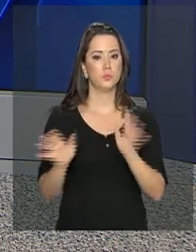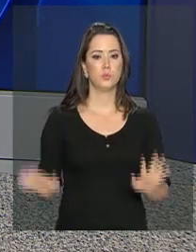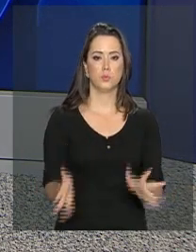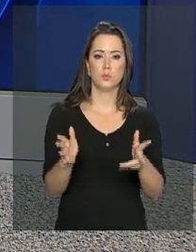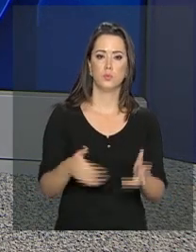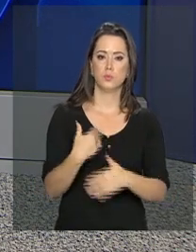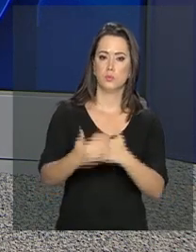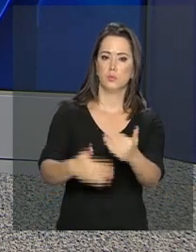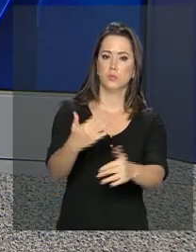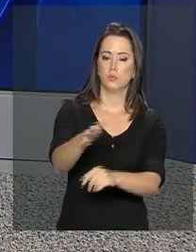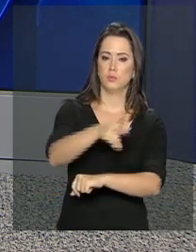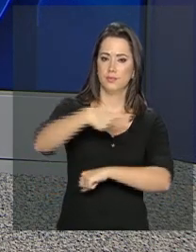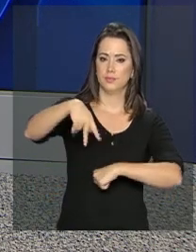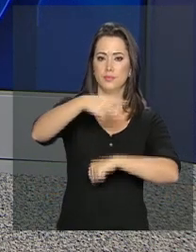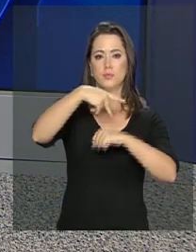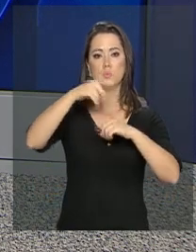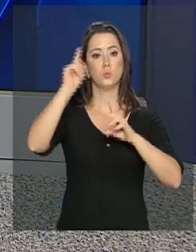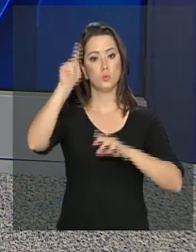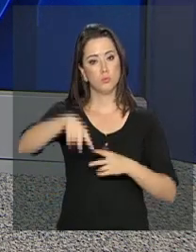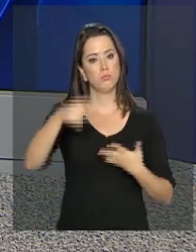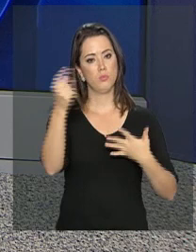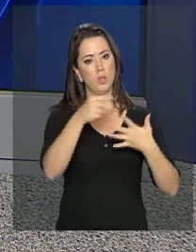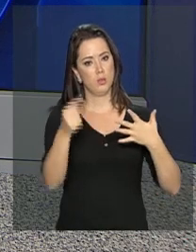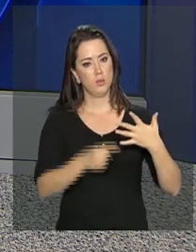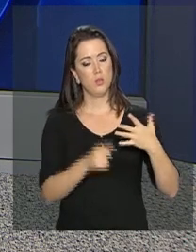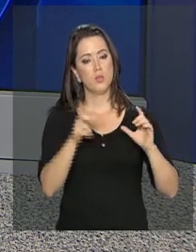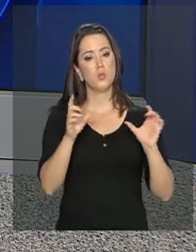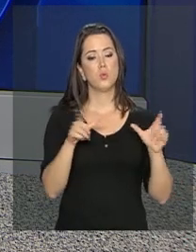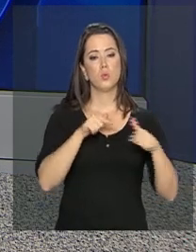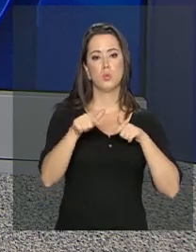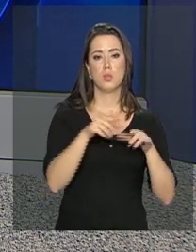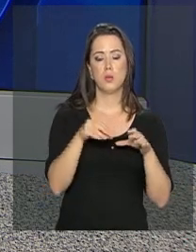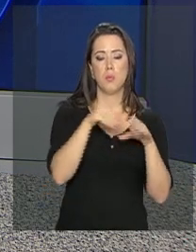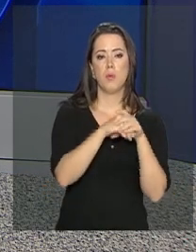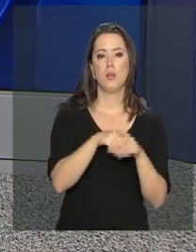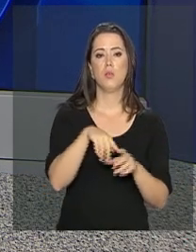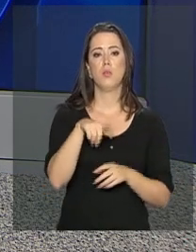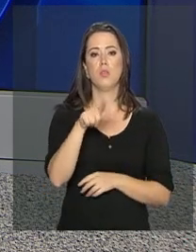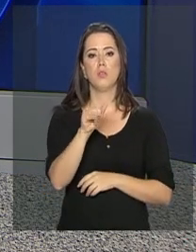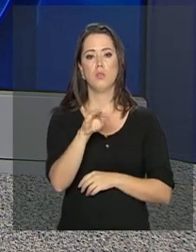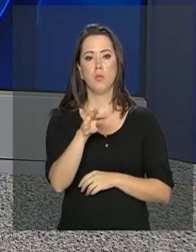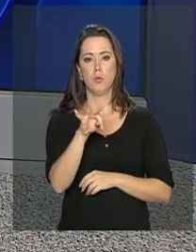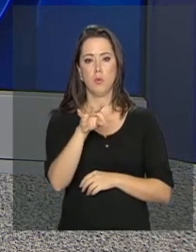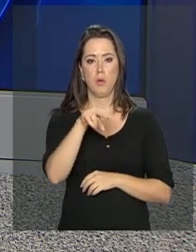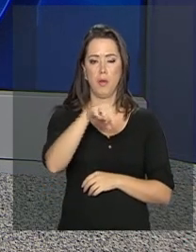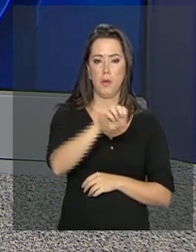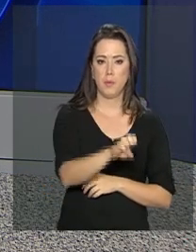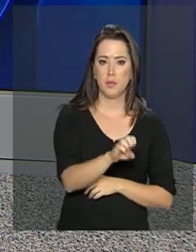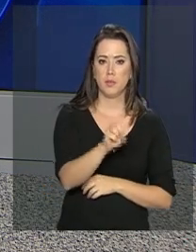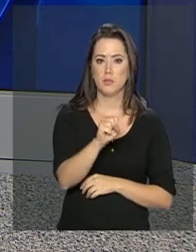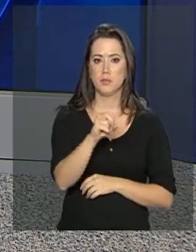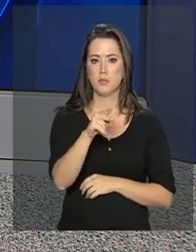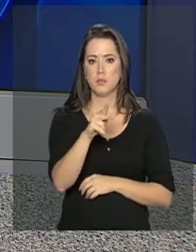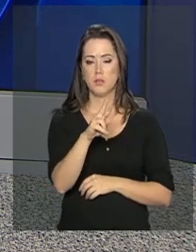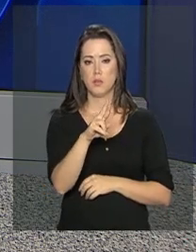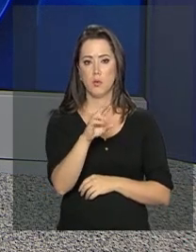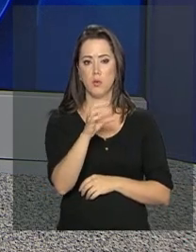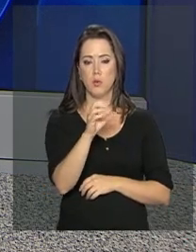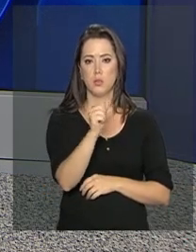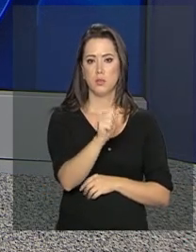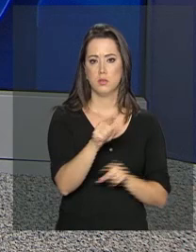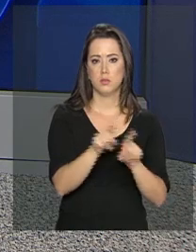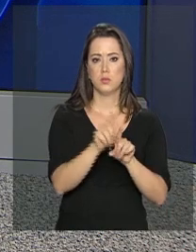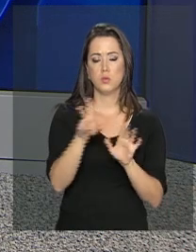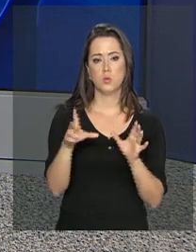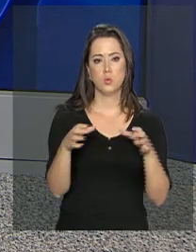impulsionar o desenvolvimento da nação são algumas das funções do gabinete de segurança institucional órgão vinculado à presidência